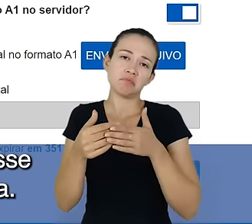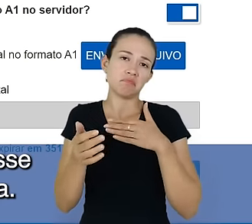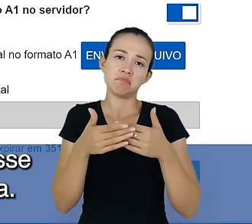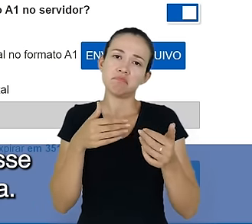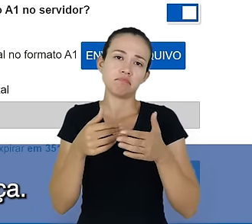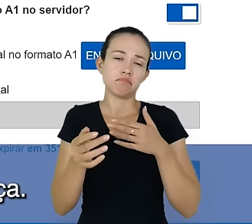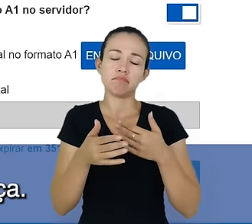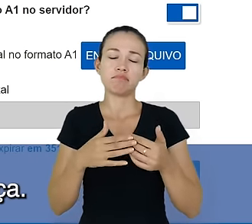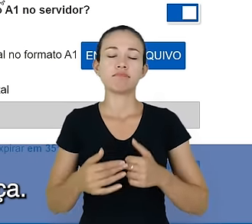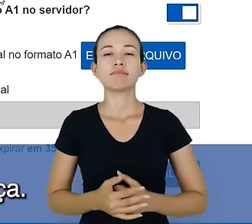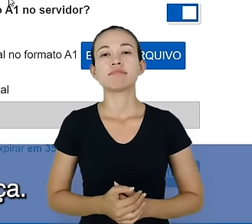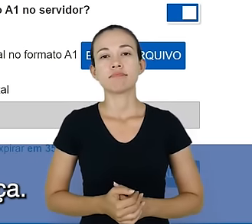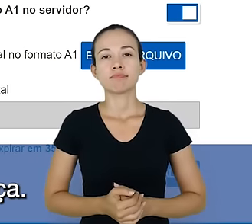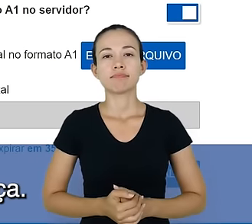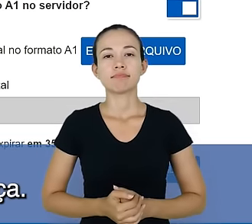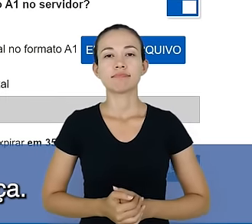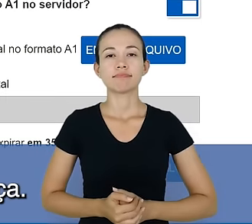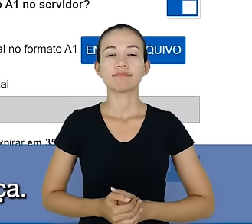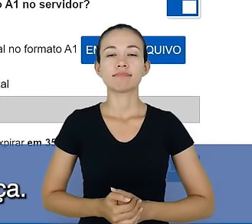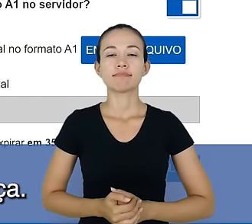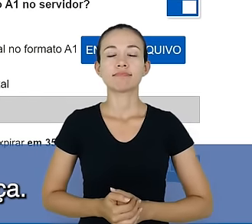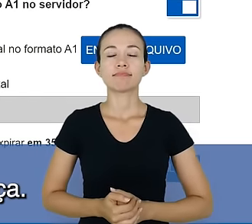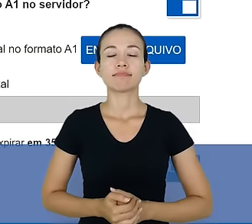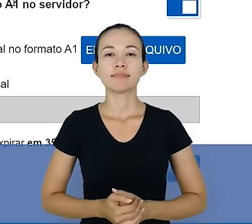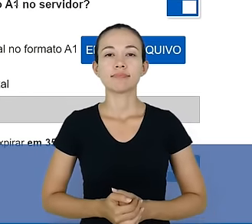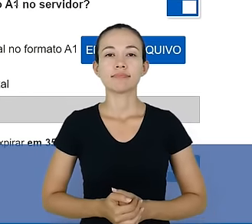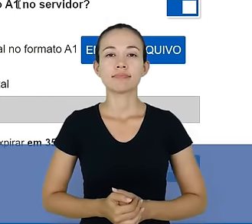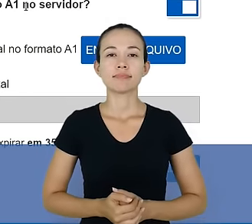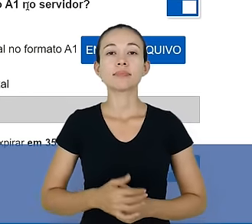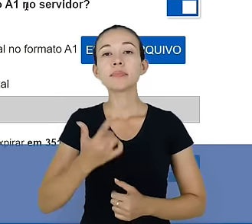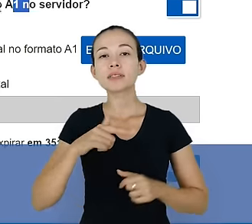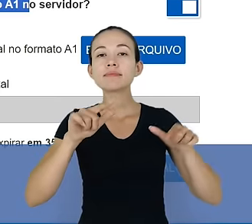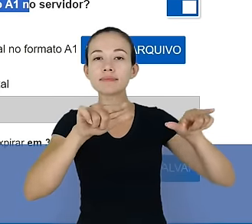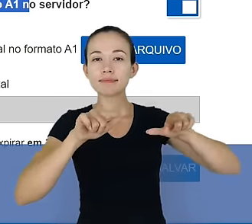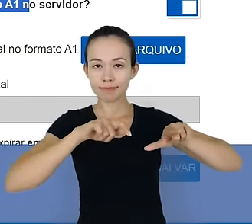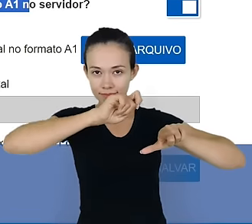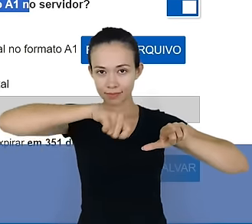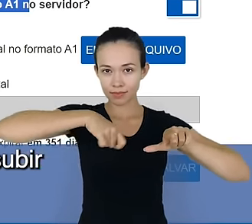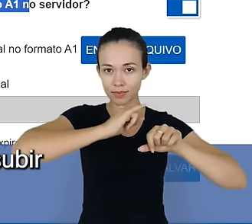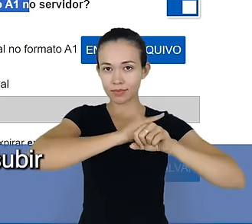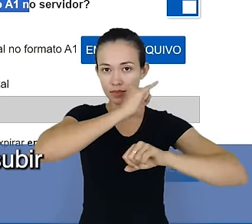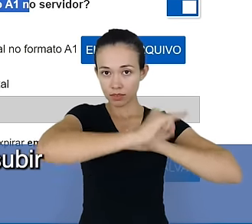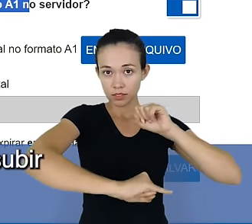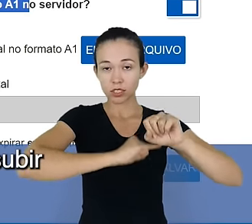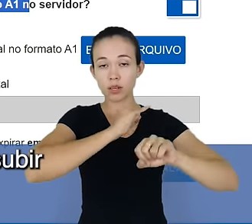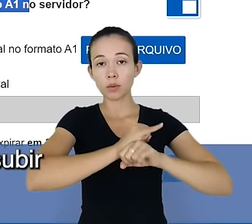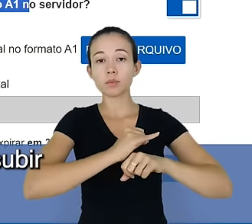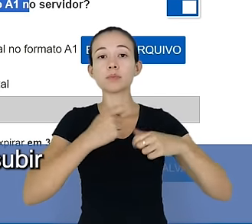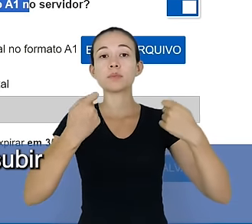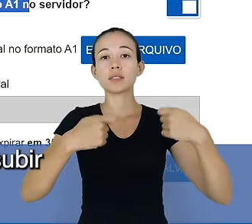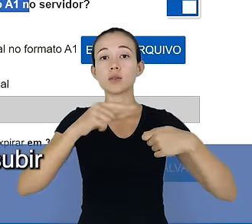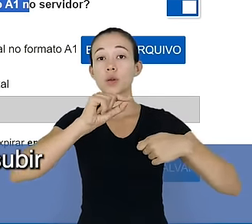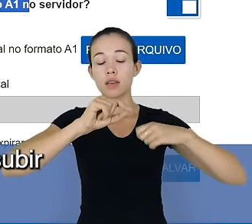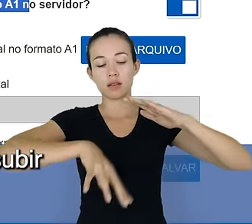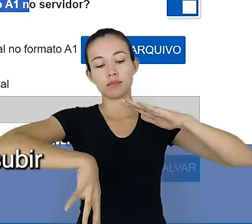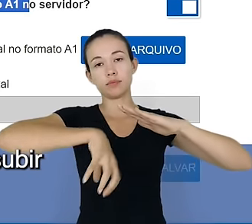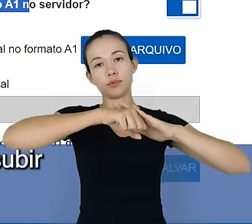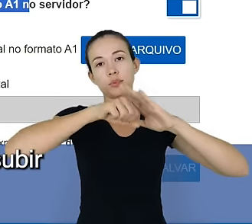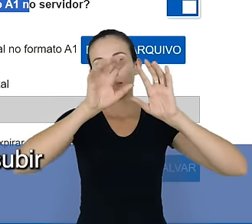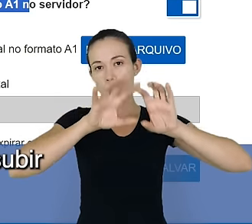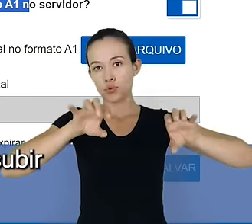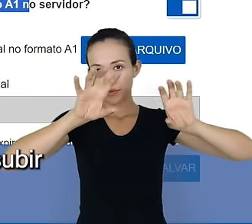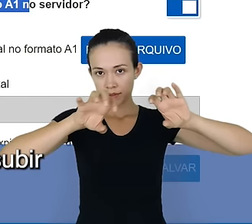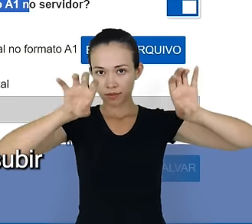diferença não faz pro meio não faz nenhuma diferença e o certificado digital como marco falou precisa subir em nuvem se você não